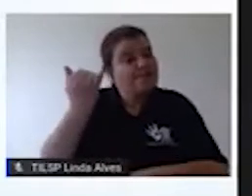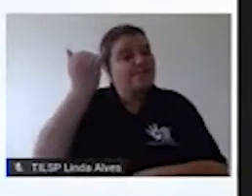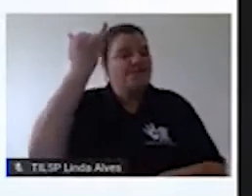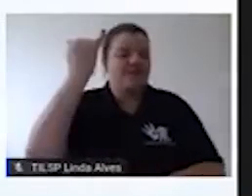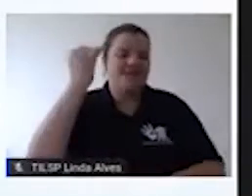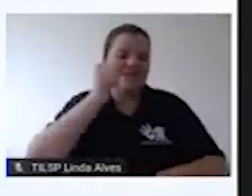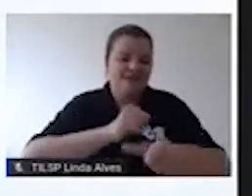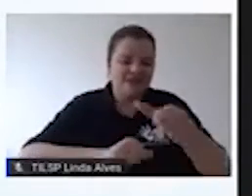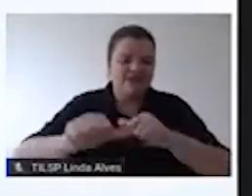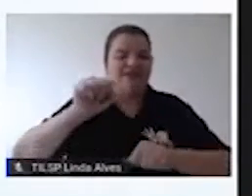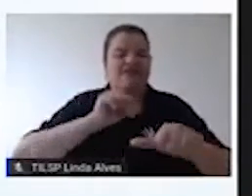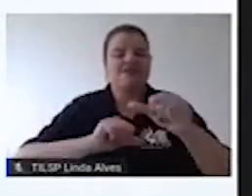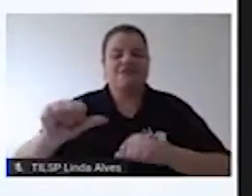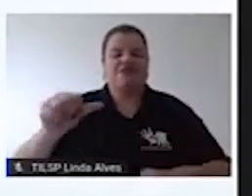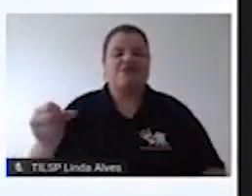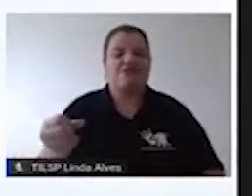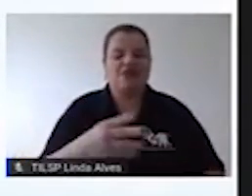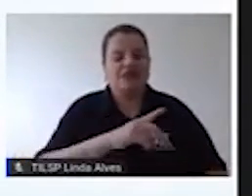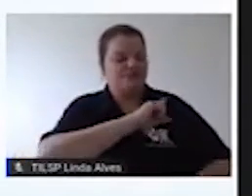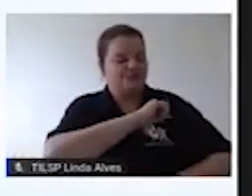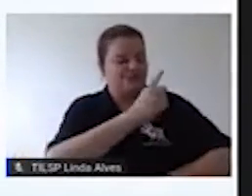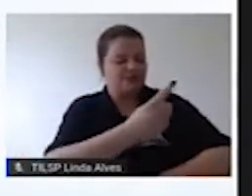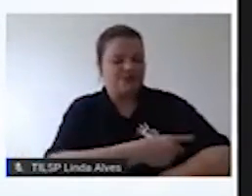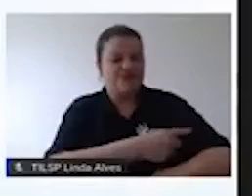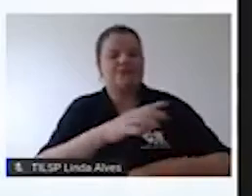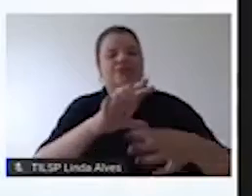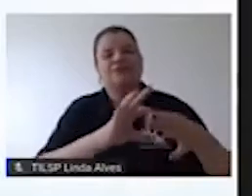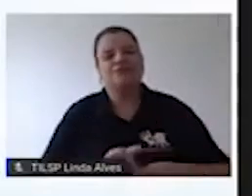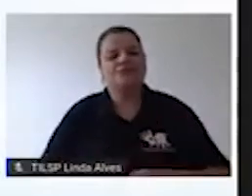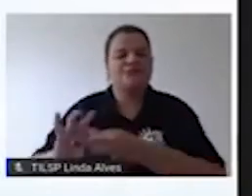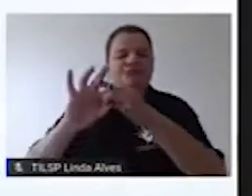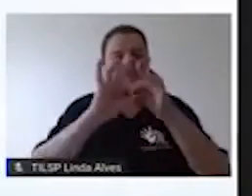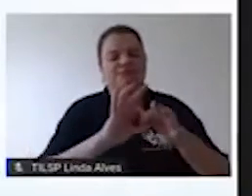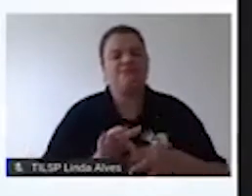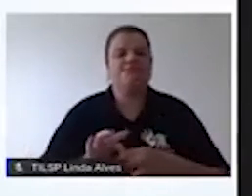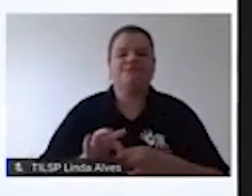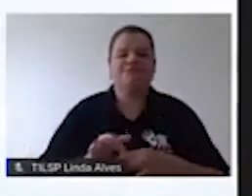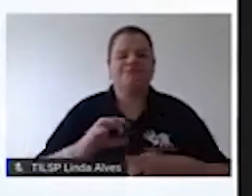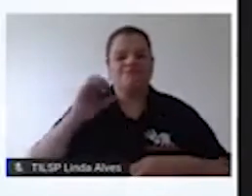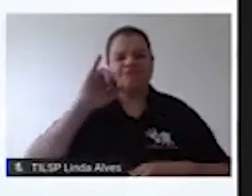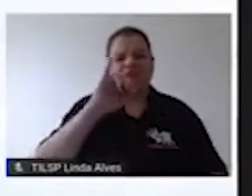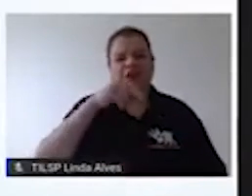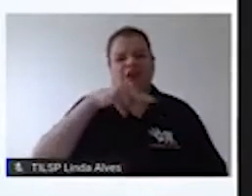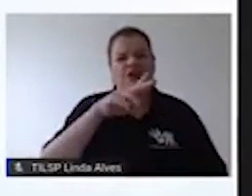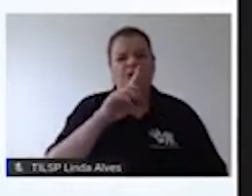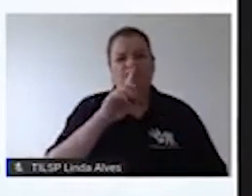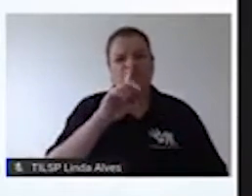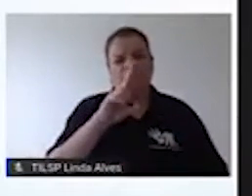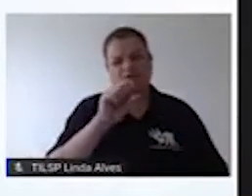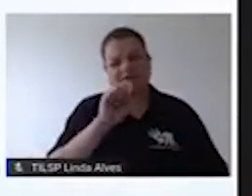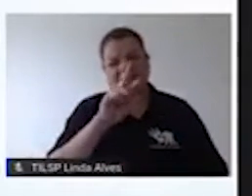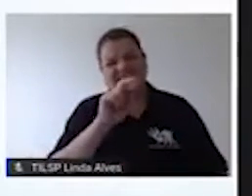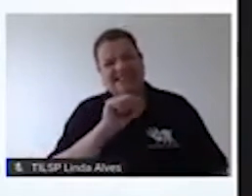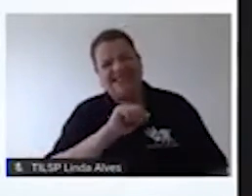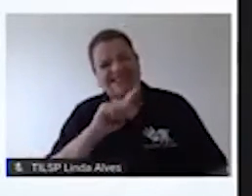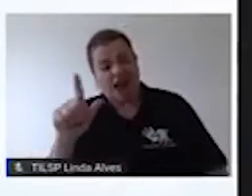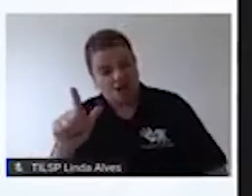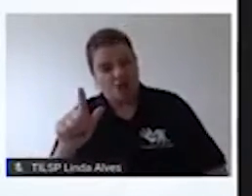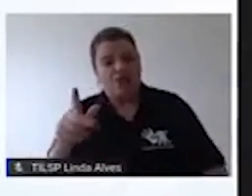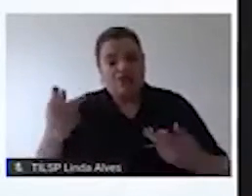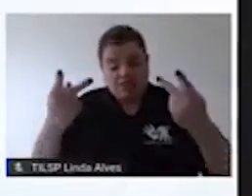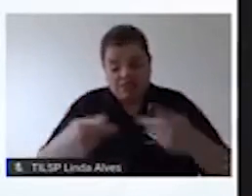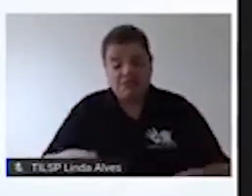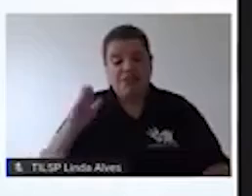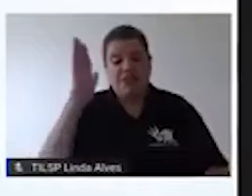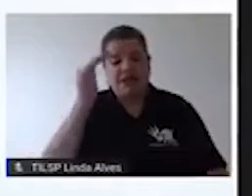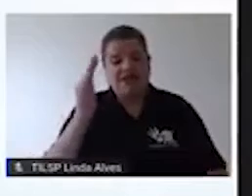renova a gente, né? Nos fortalece, nos unifica. A Industrial, nesse sentido, e a Industrial Brasil vem